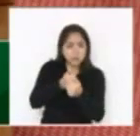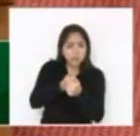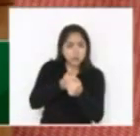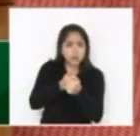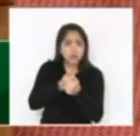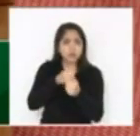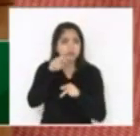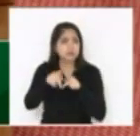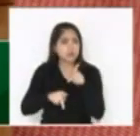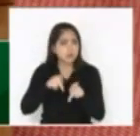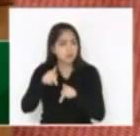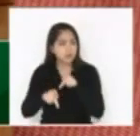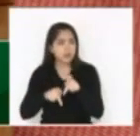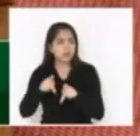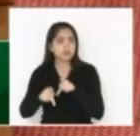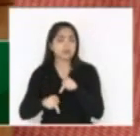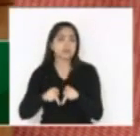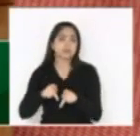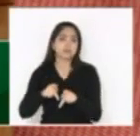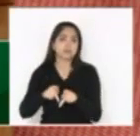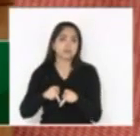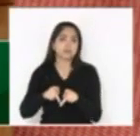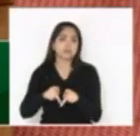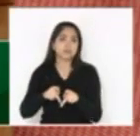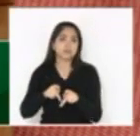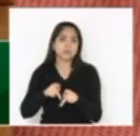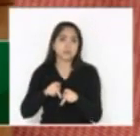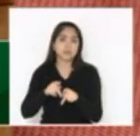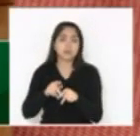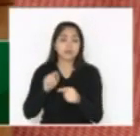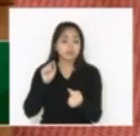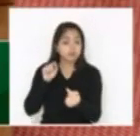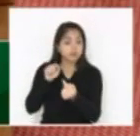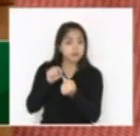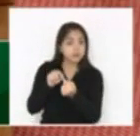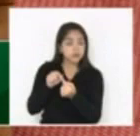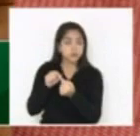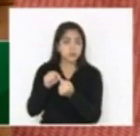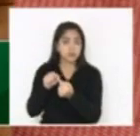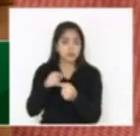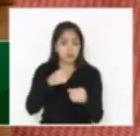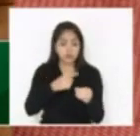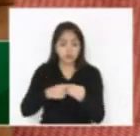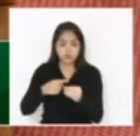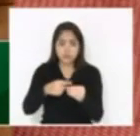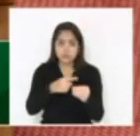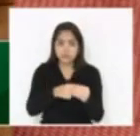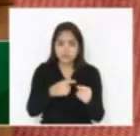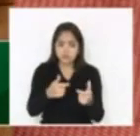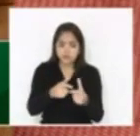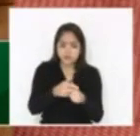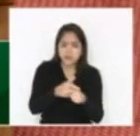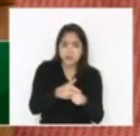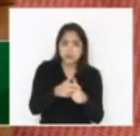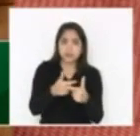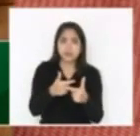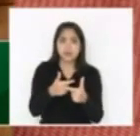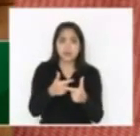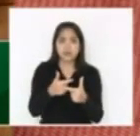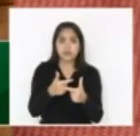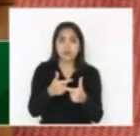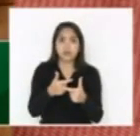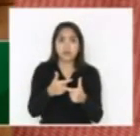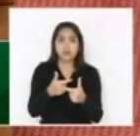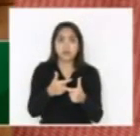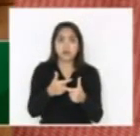governo perto do povo. Vivia os municípios pequenos desaparecendo, porque saiu